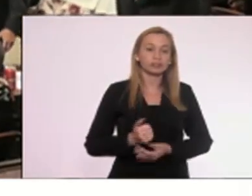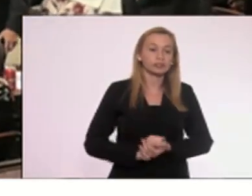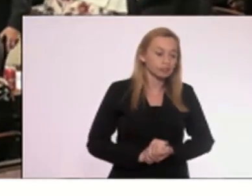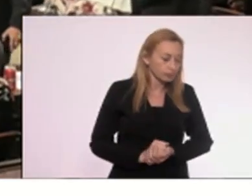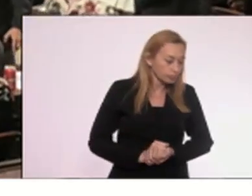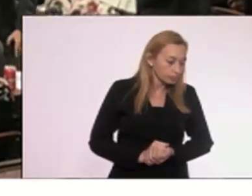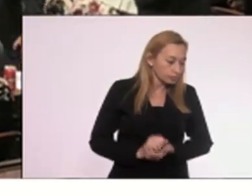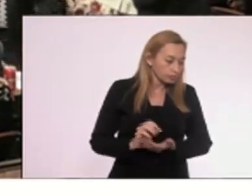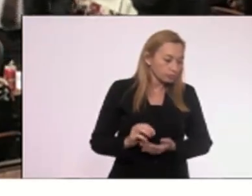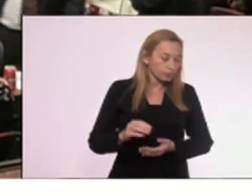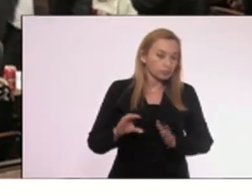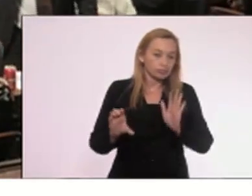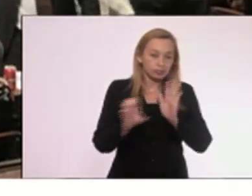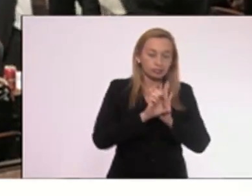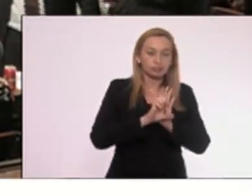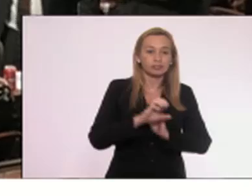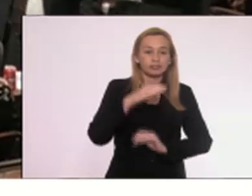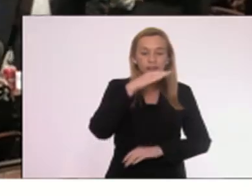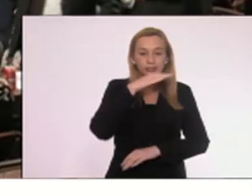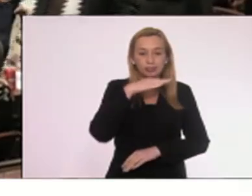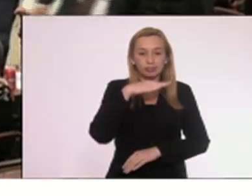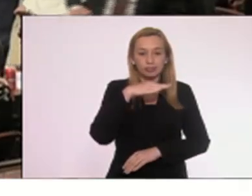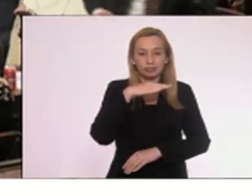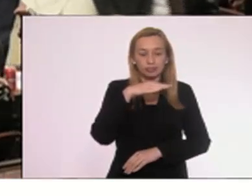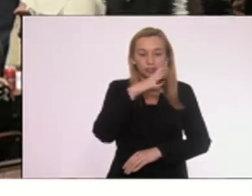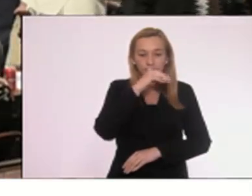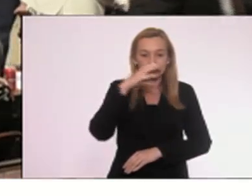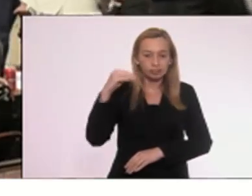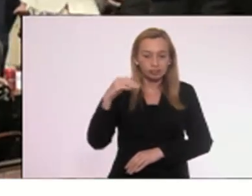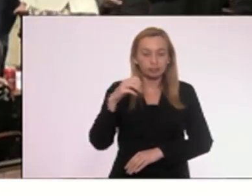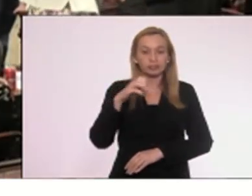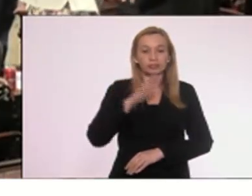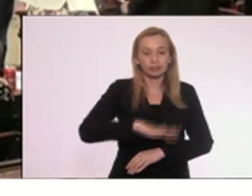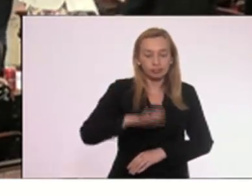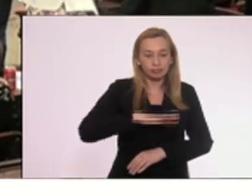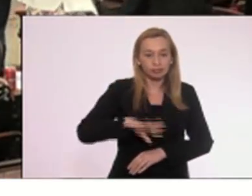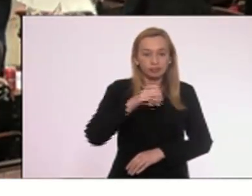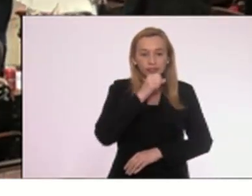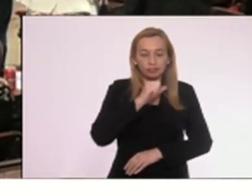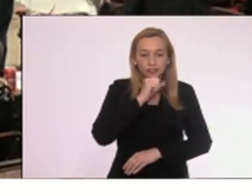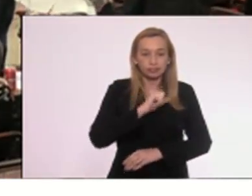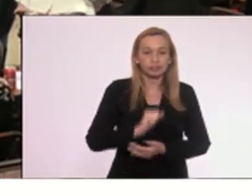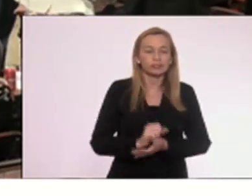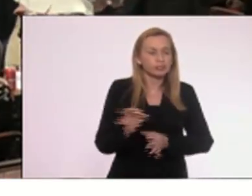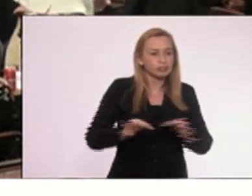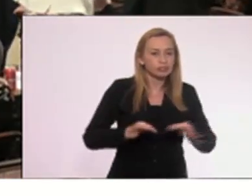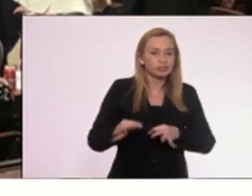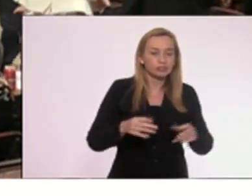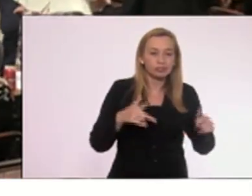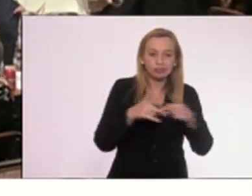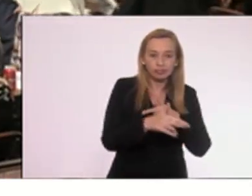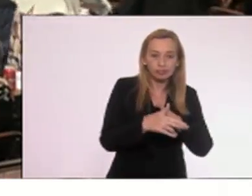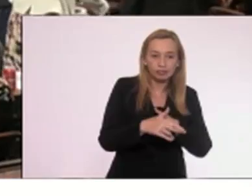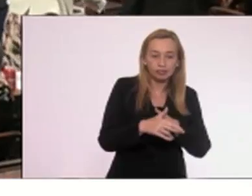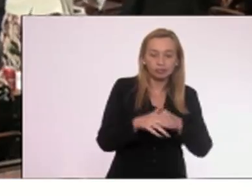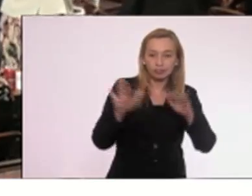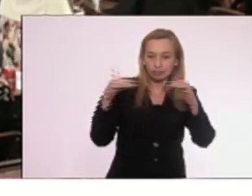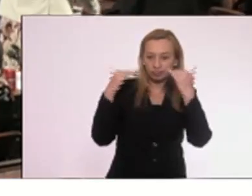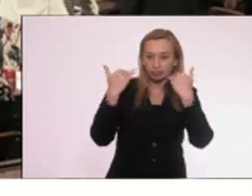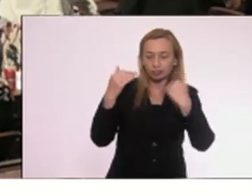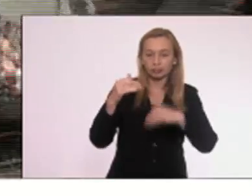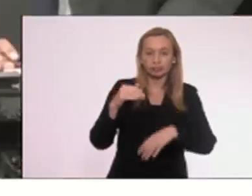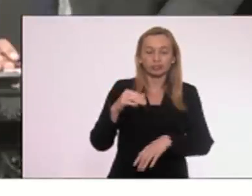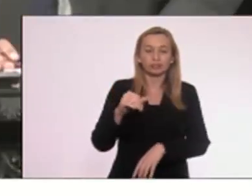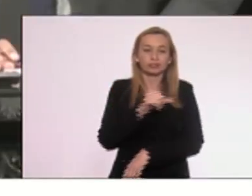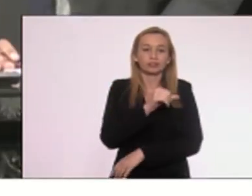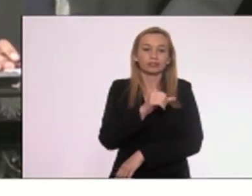orçamento da criança e adolescente OCA. Presidência chama a atenção da Tia Ju, esse projeto está prejudicado porque há um projeto